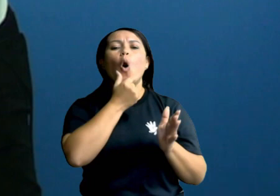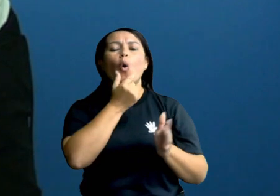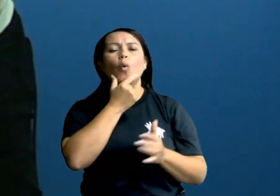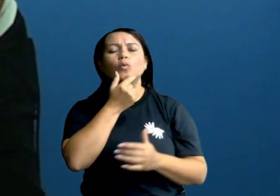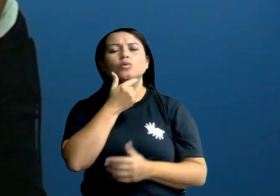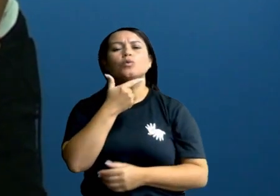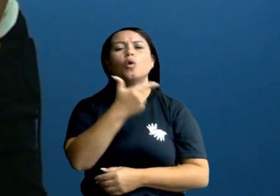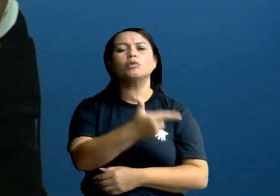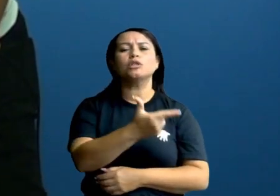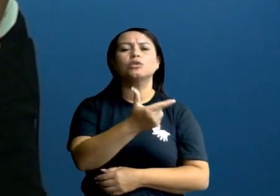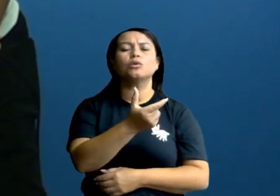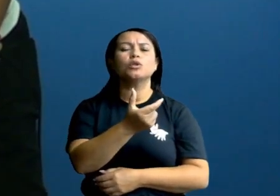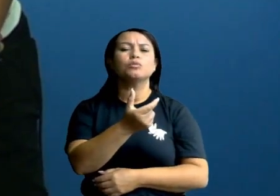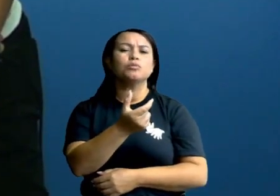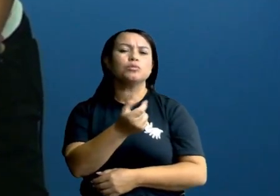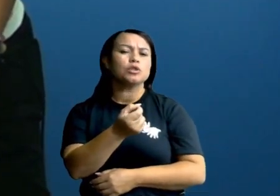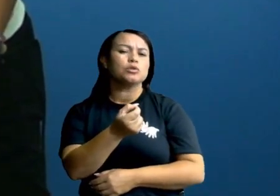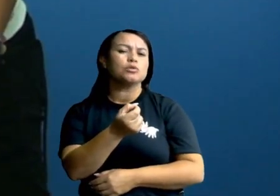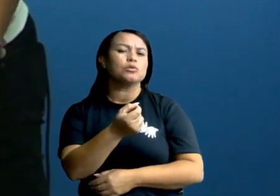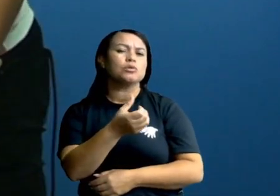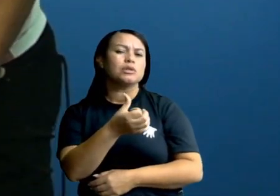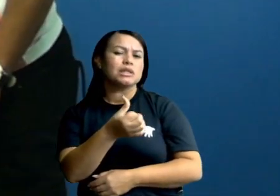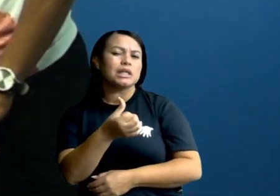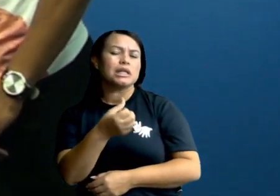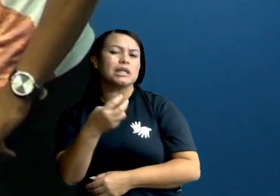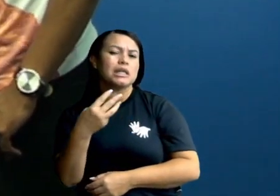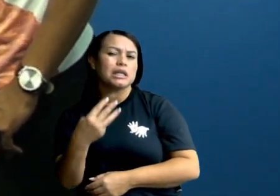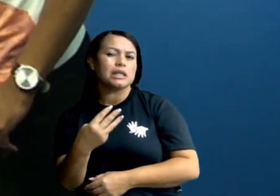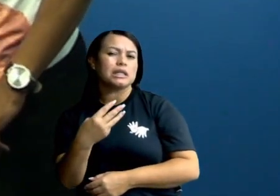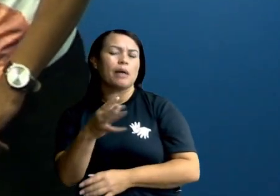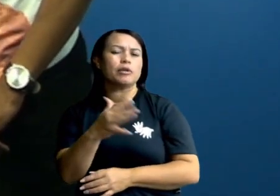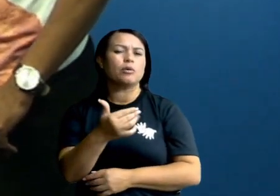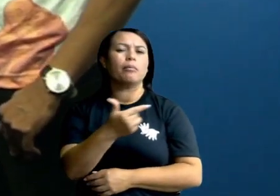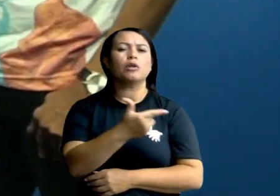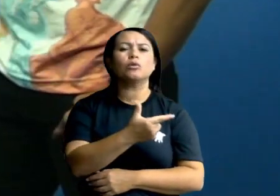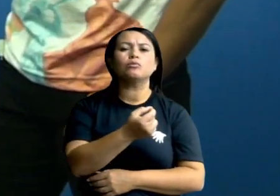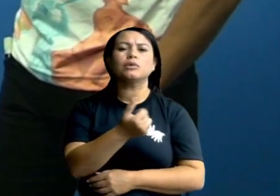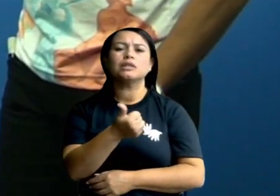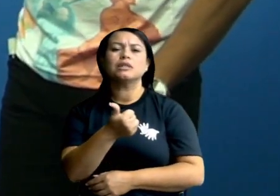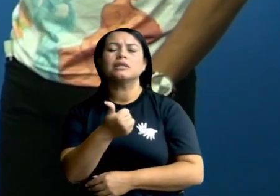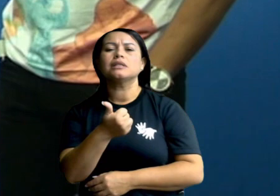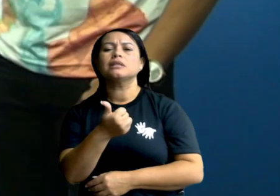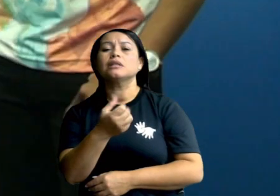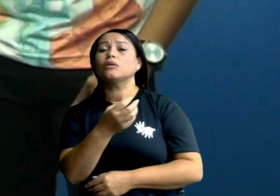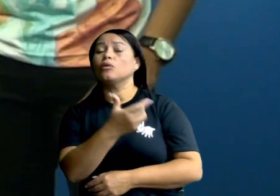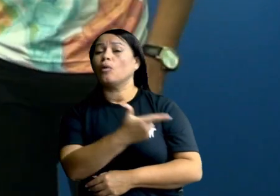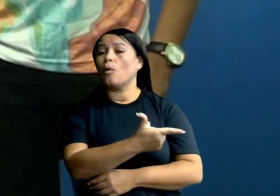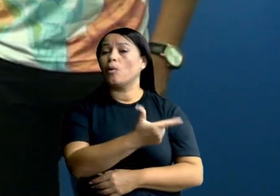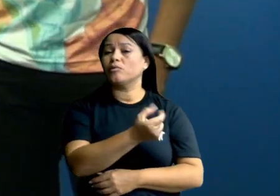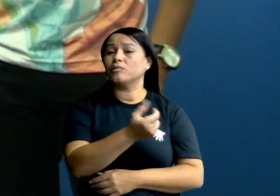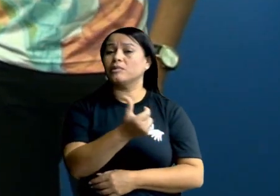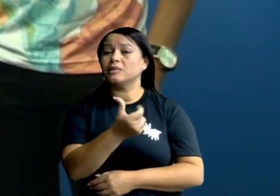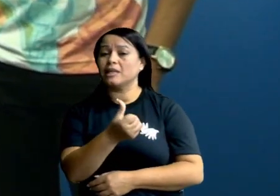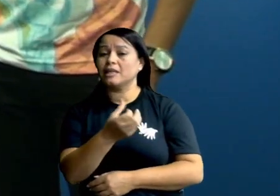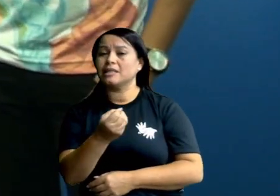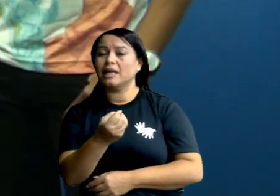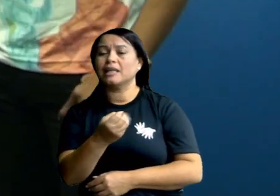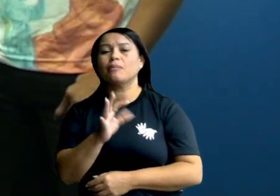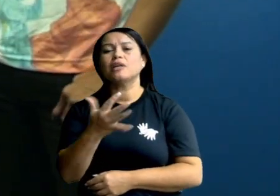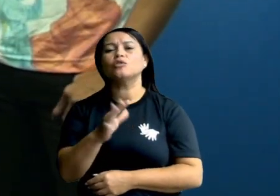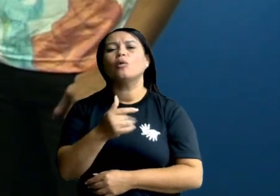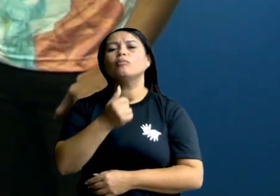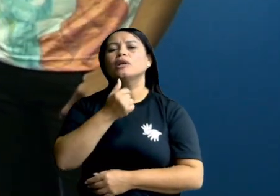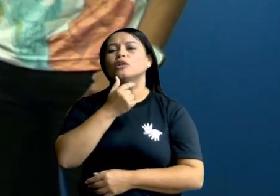era 66, 2013 71,2 e a estimativa para 2060 é que cheguemos aí a